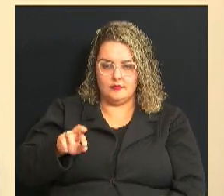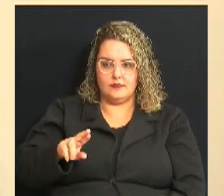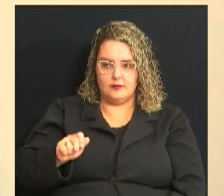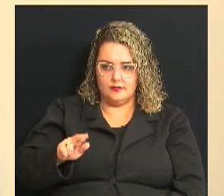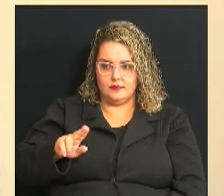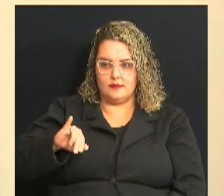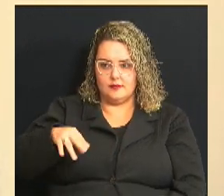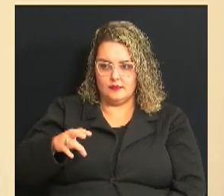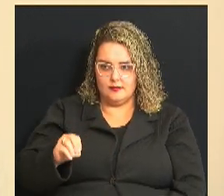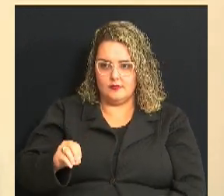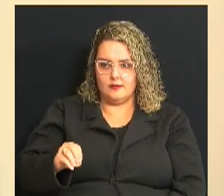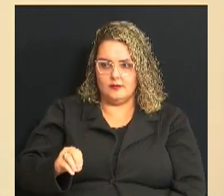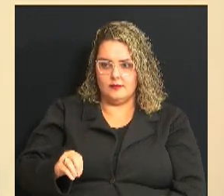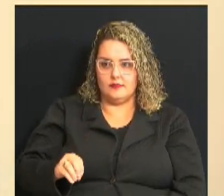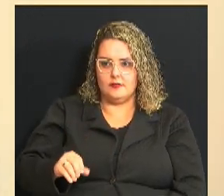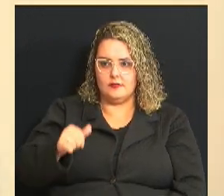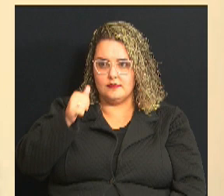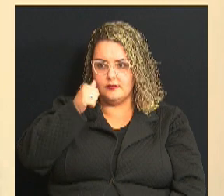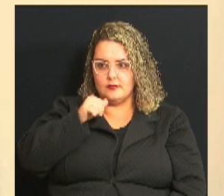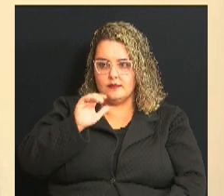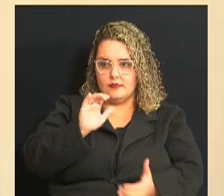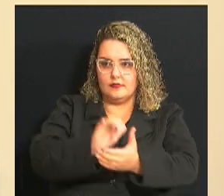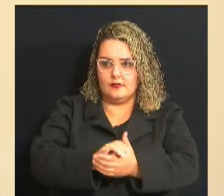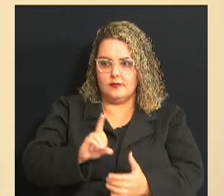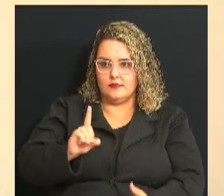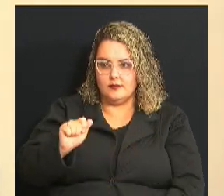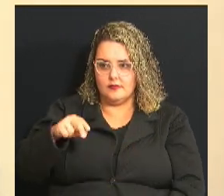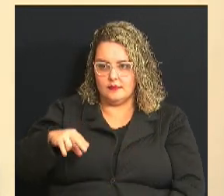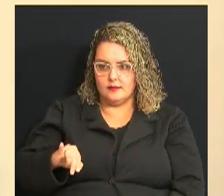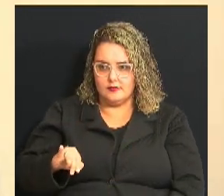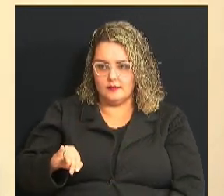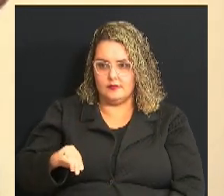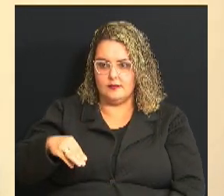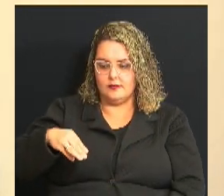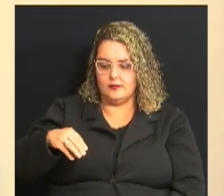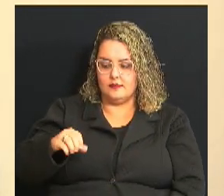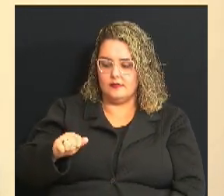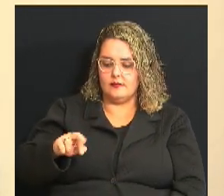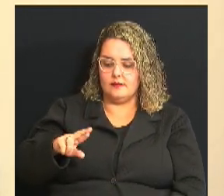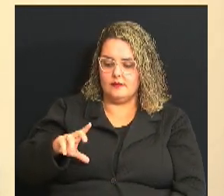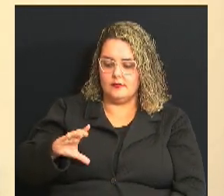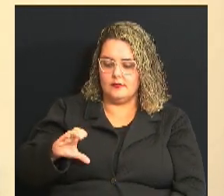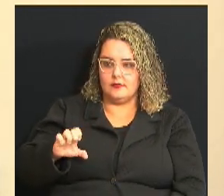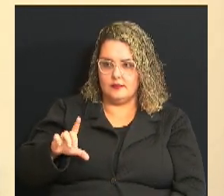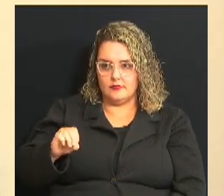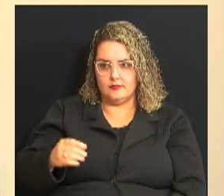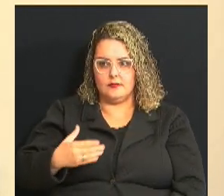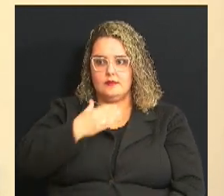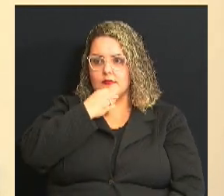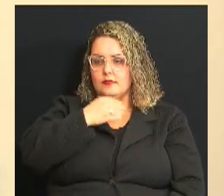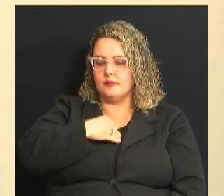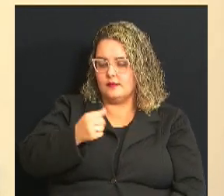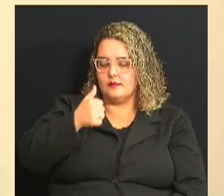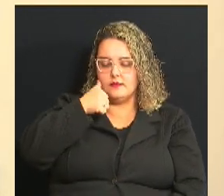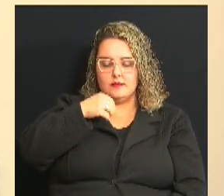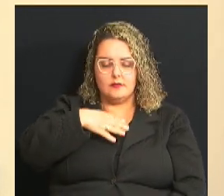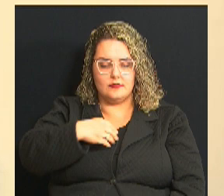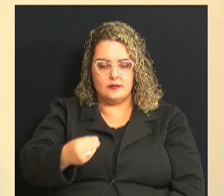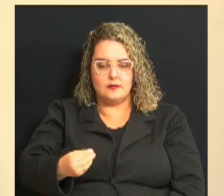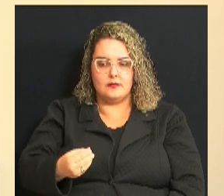a Dani, esposa do Marcelo von Schneider, seus filhos, famílias, amigos aqui